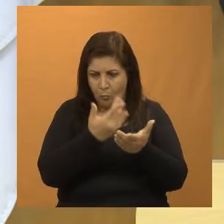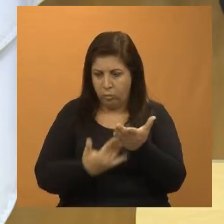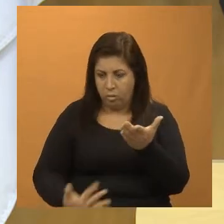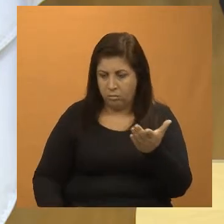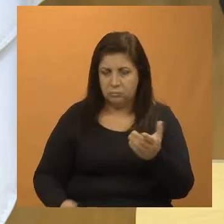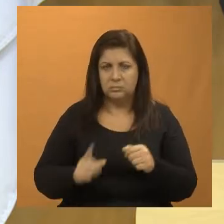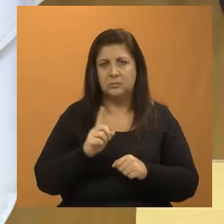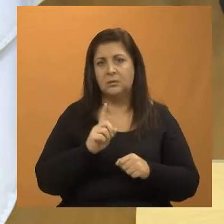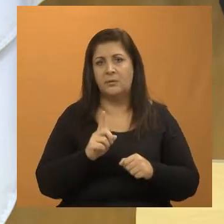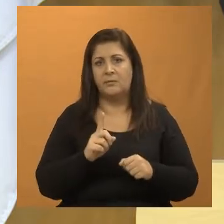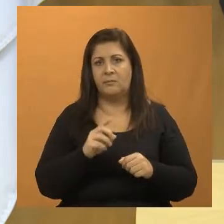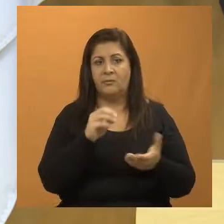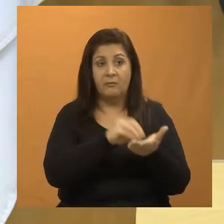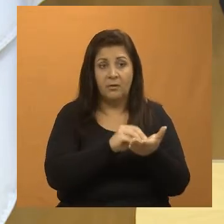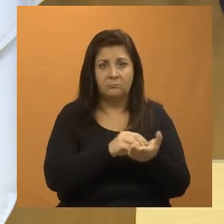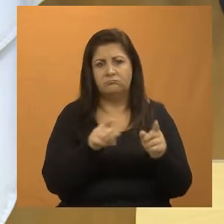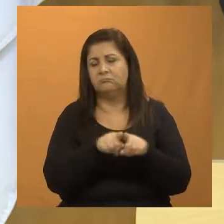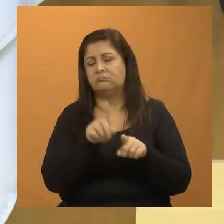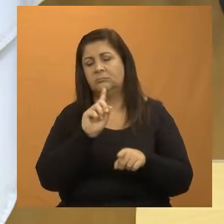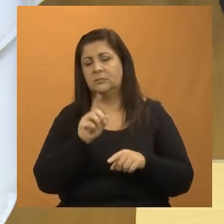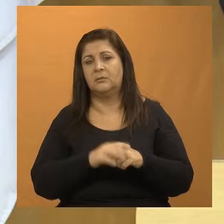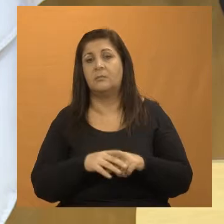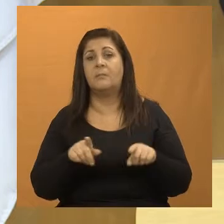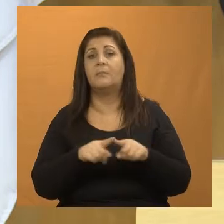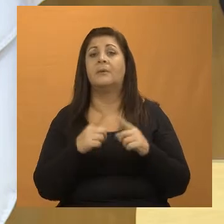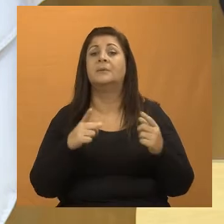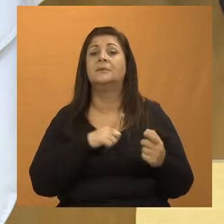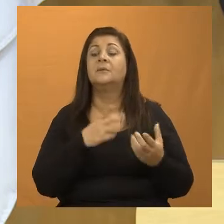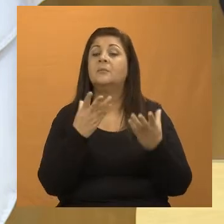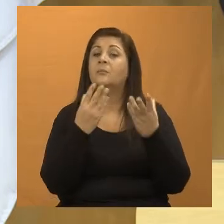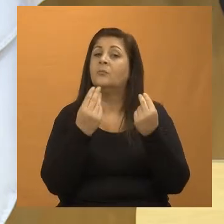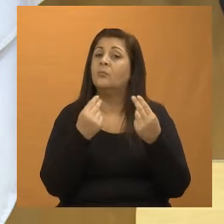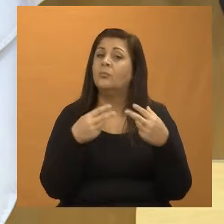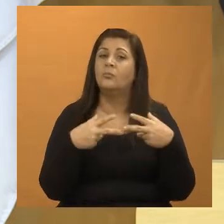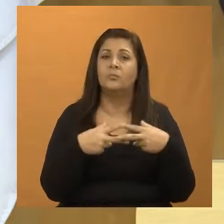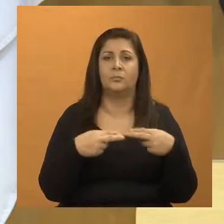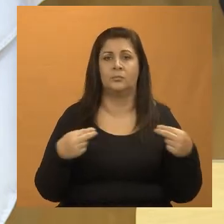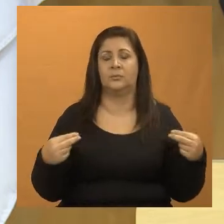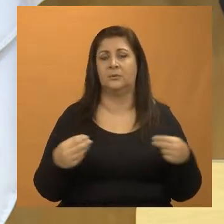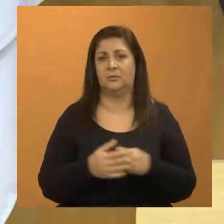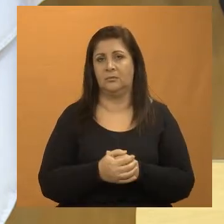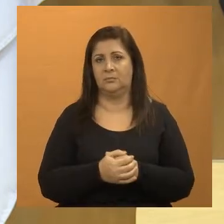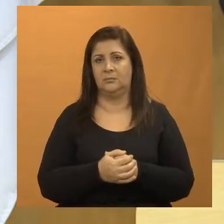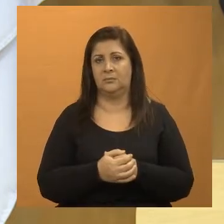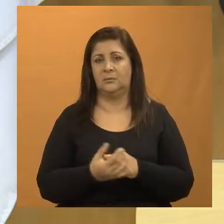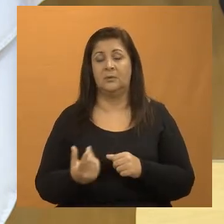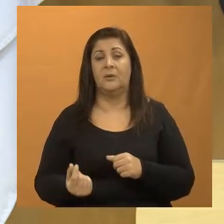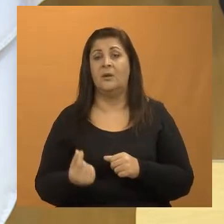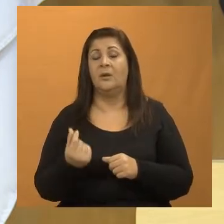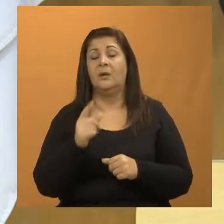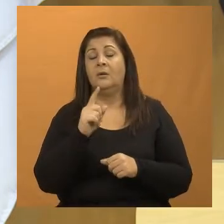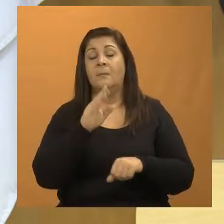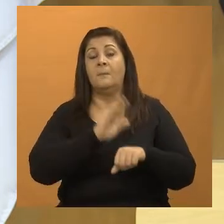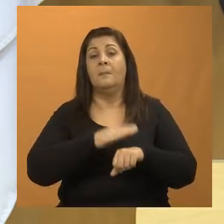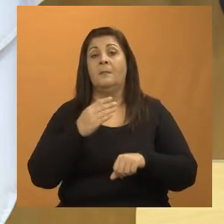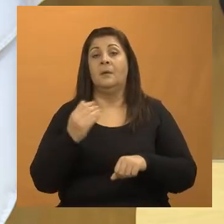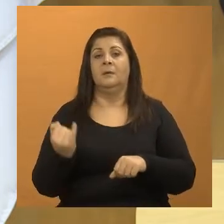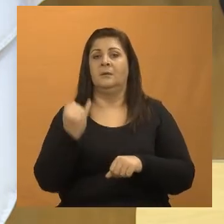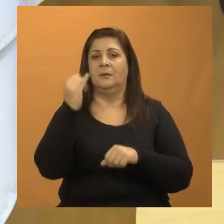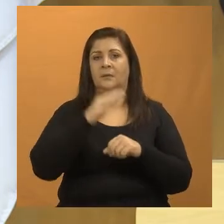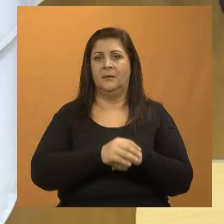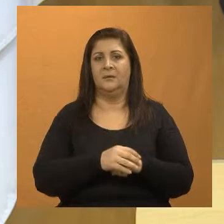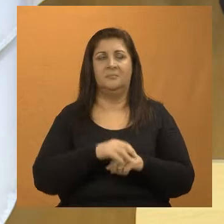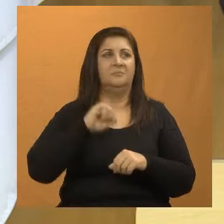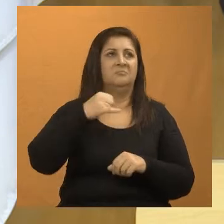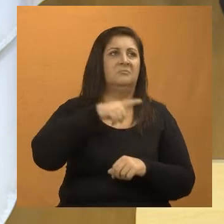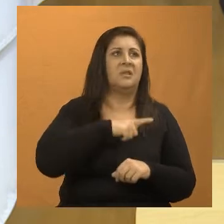dinheiro falte. Apenas nós temos tantas outras questões que não é o dinheiro que vai facilitar. Não adianta a gente ter 100 milhões